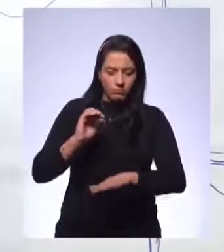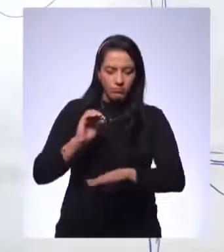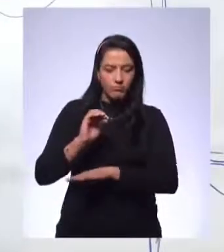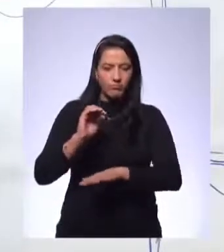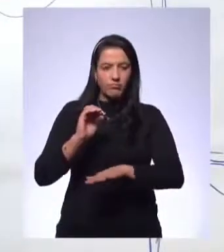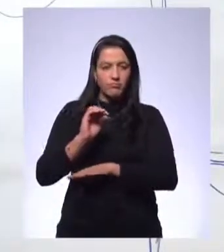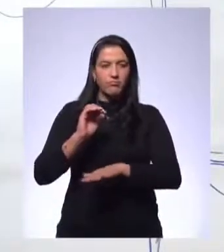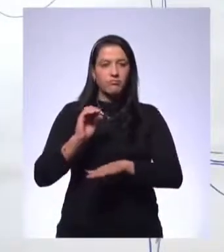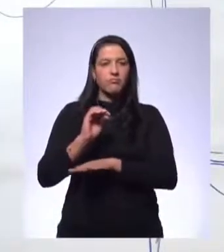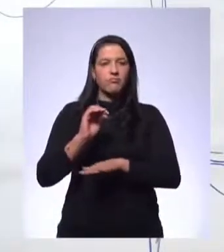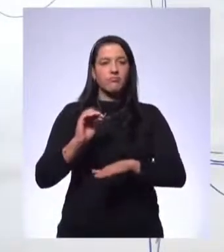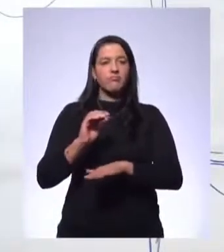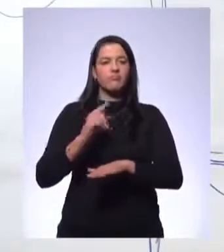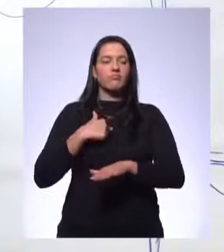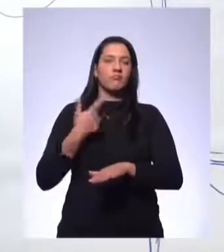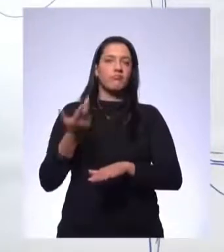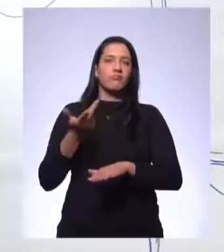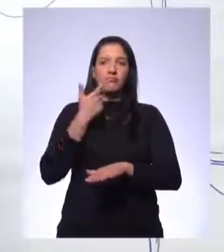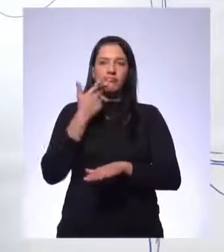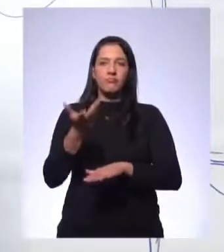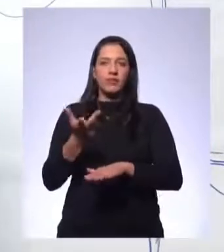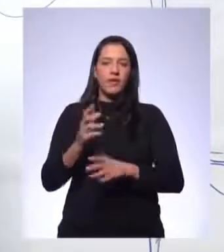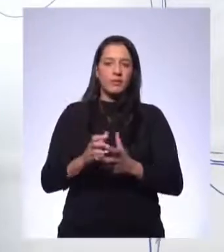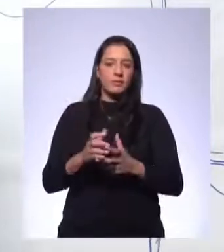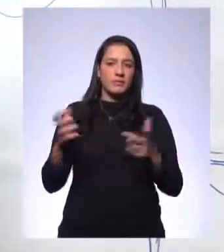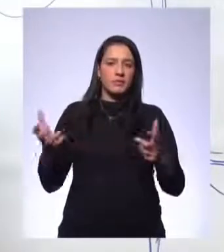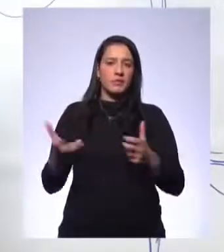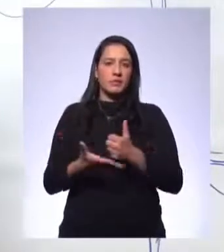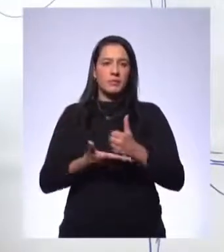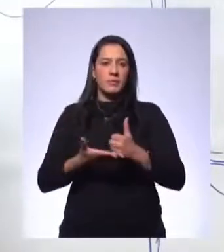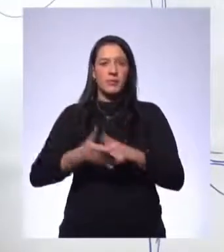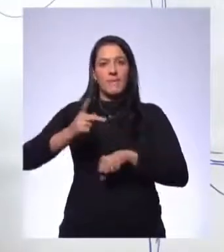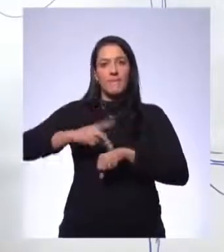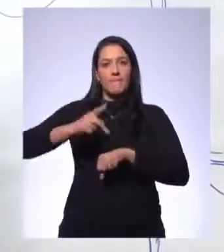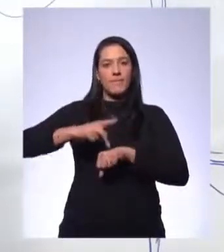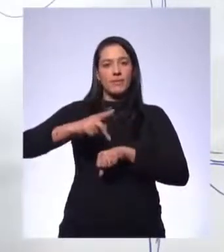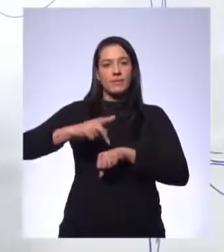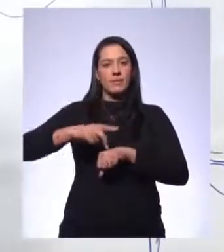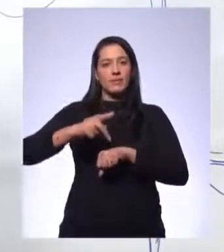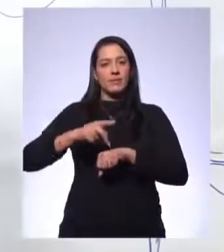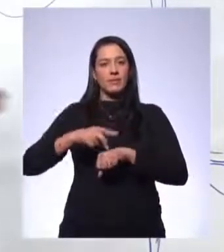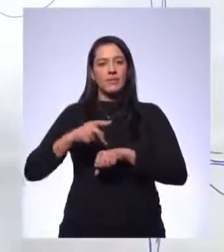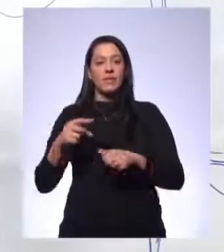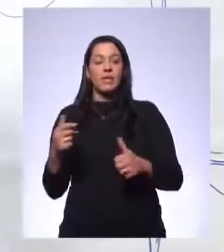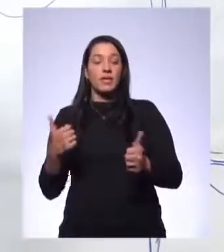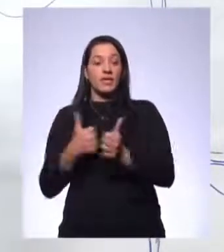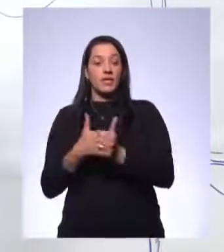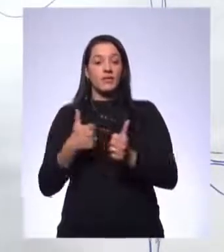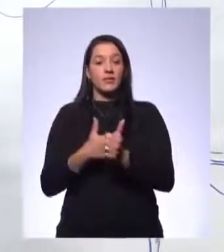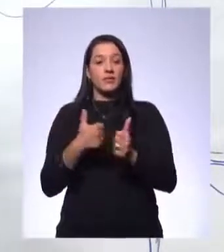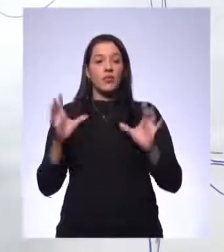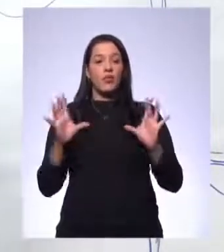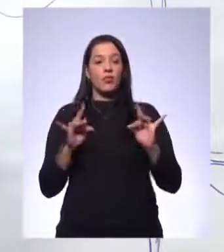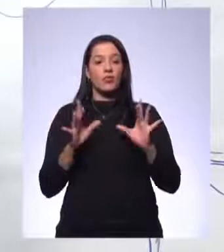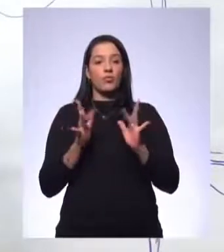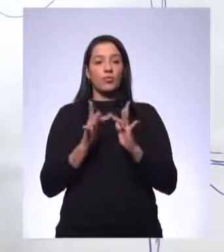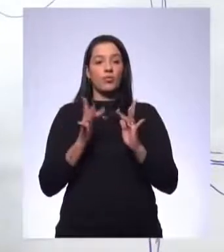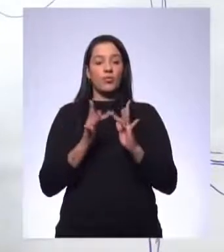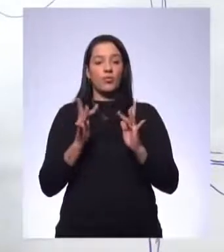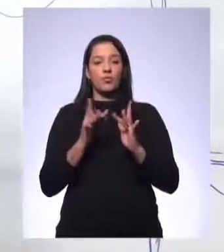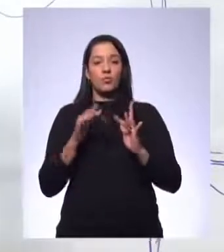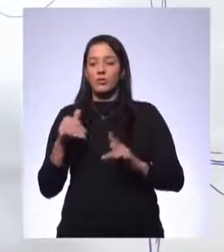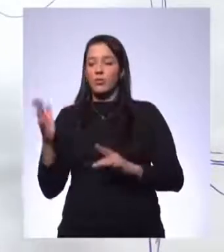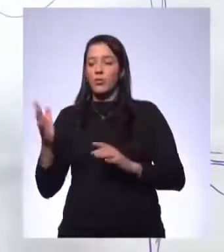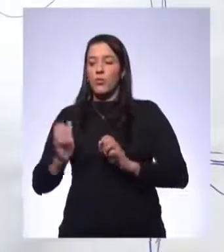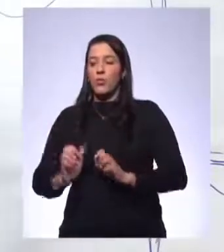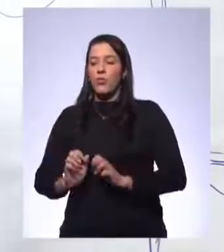uma grande, digamos assim, base de pedra que está em contato com um vulcão em atividade ou não, que está muito quente, enfim.